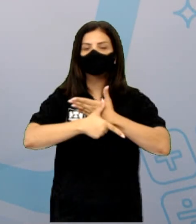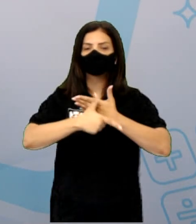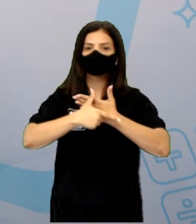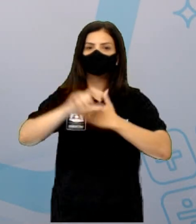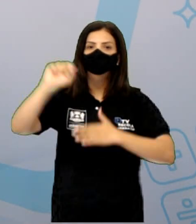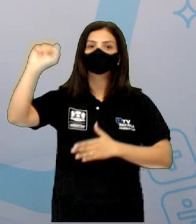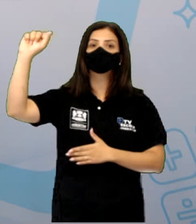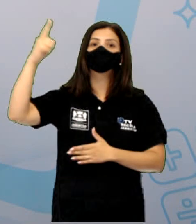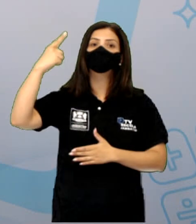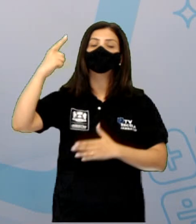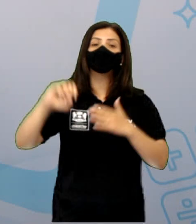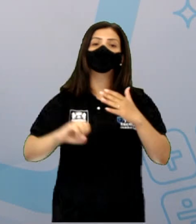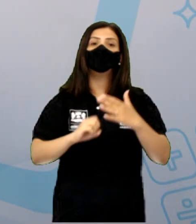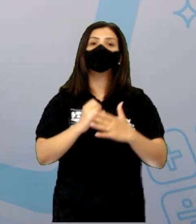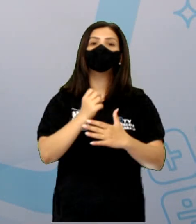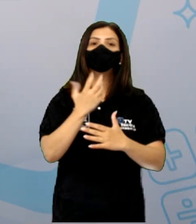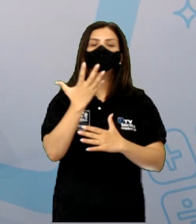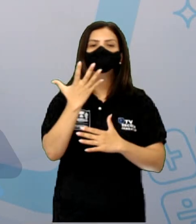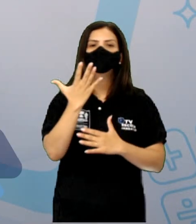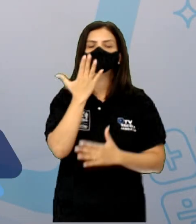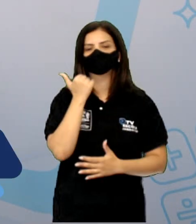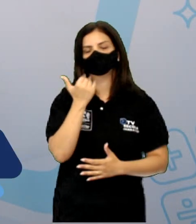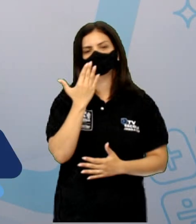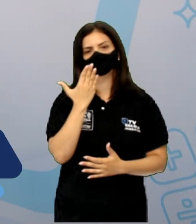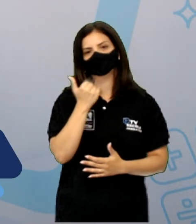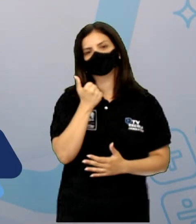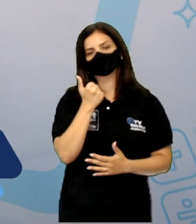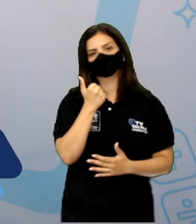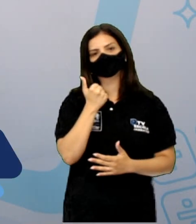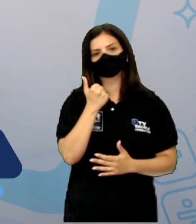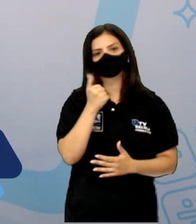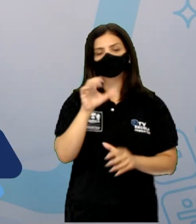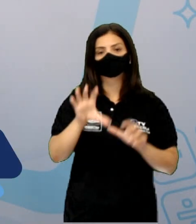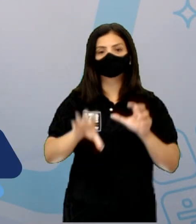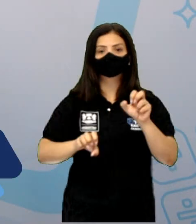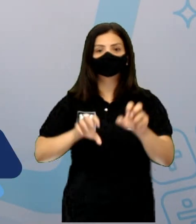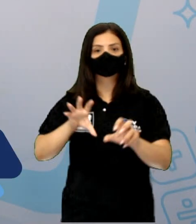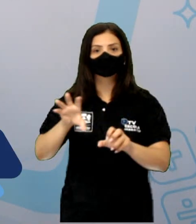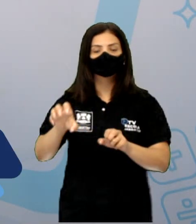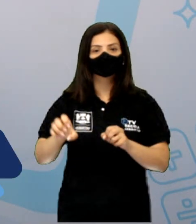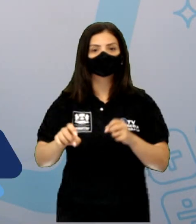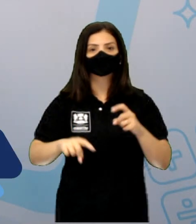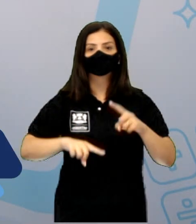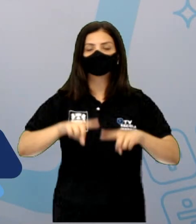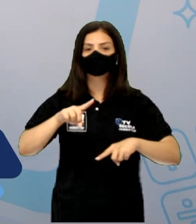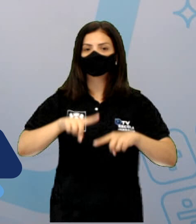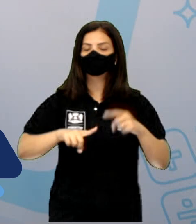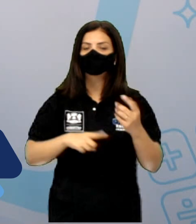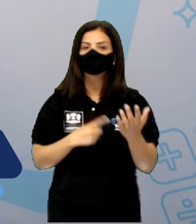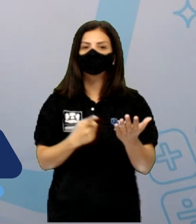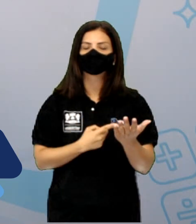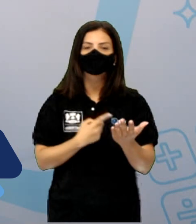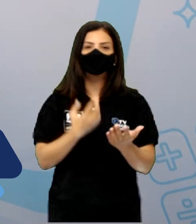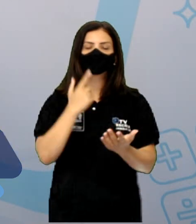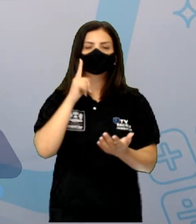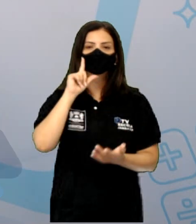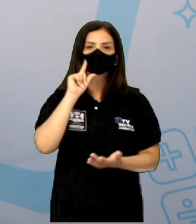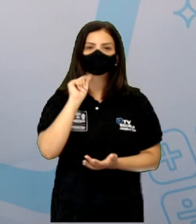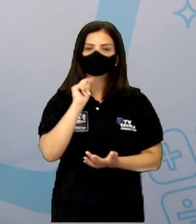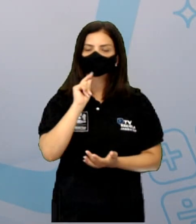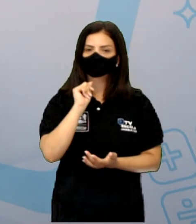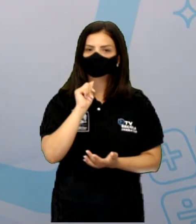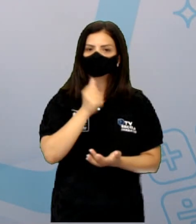sol na produção de alimentos. Separe o seu material, caderno, lápis,